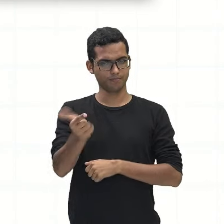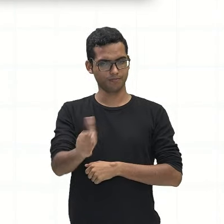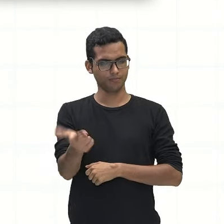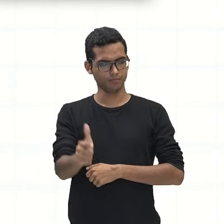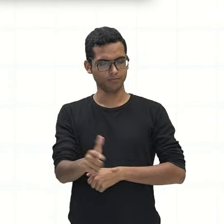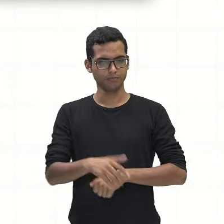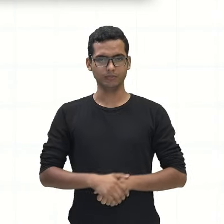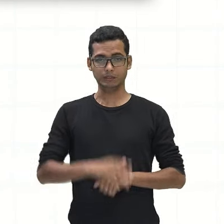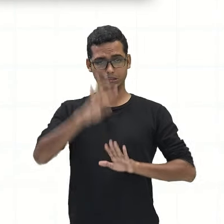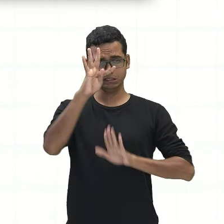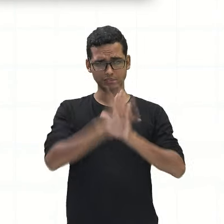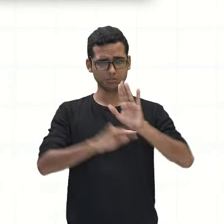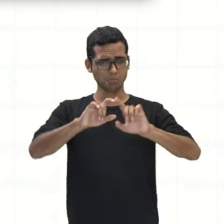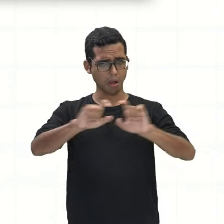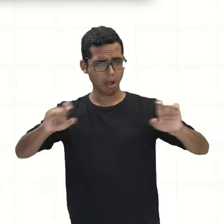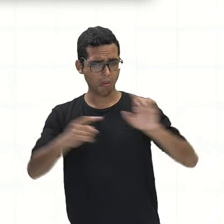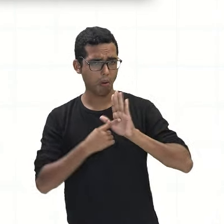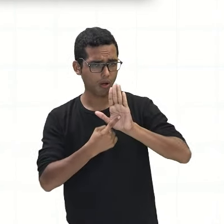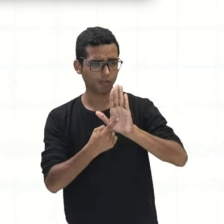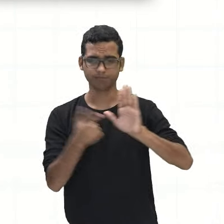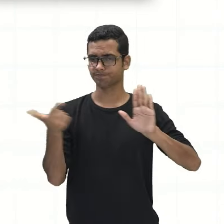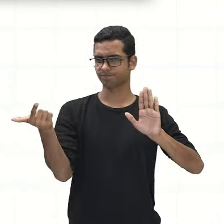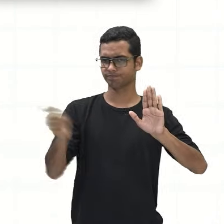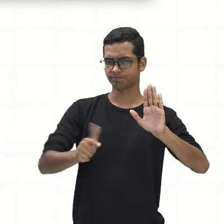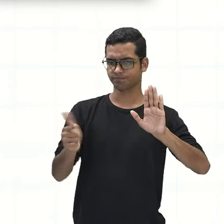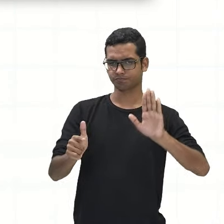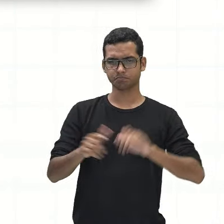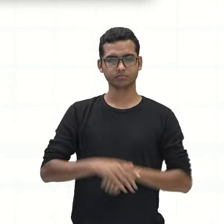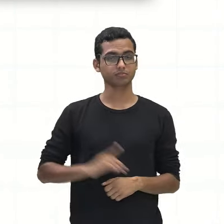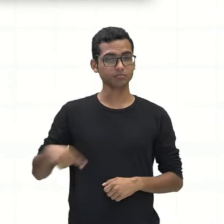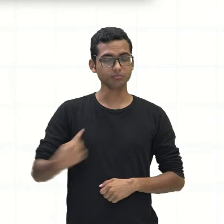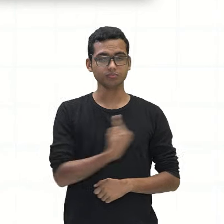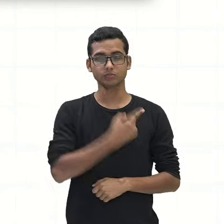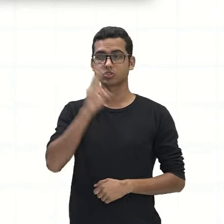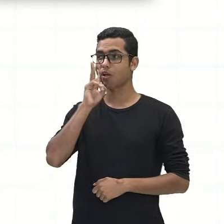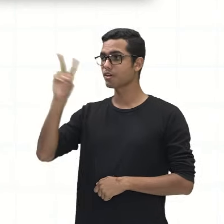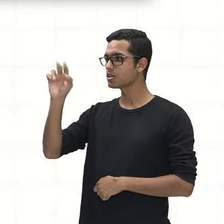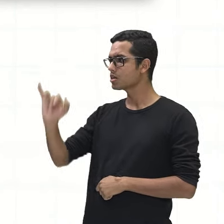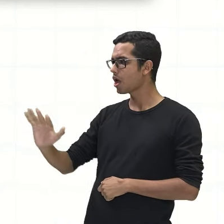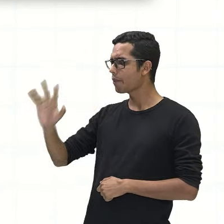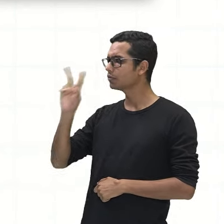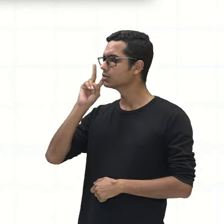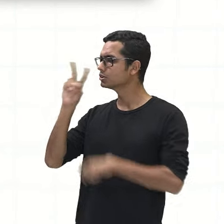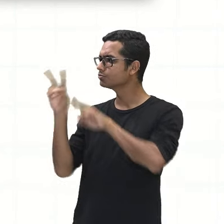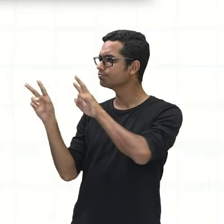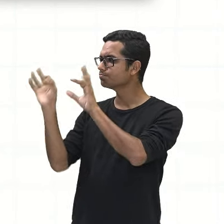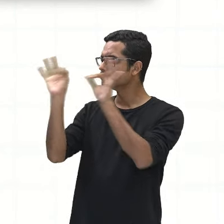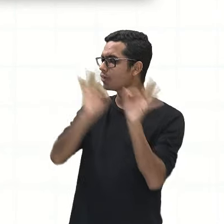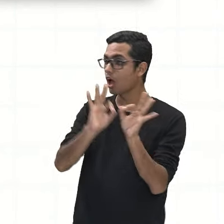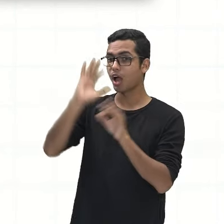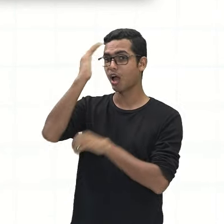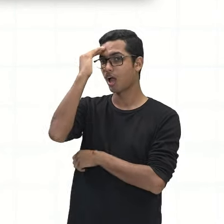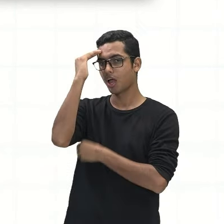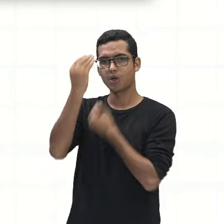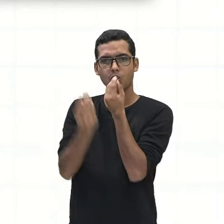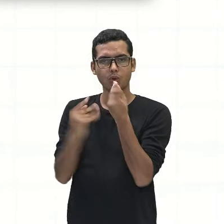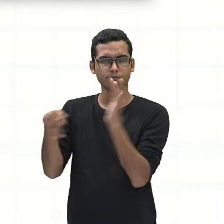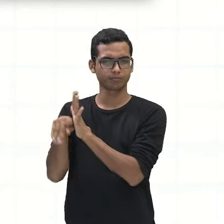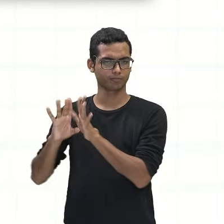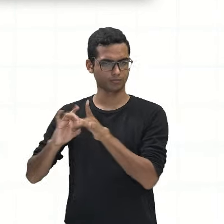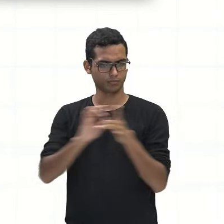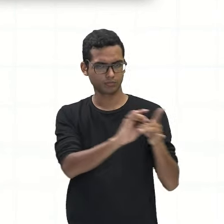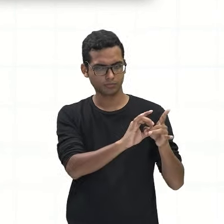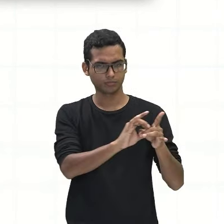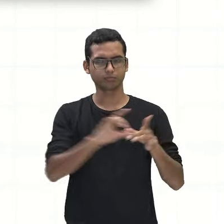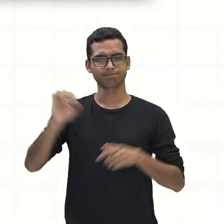aí. E nós estamos interpretando, mesmo sem linguagem não verbal. Então temos aqui no segundo momento, o que